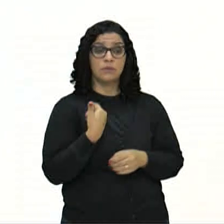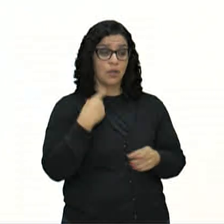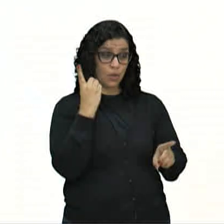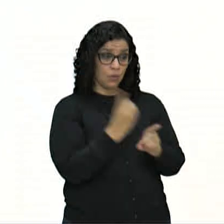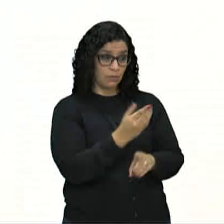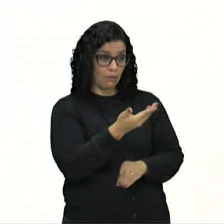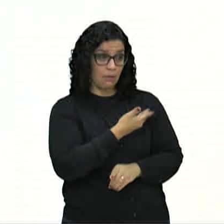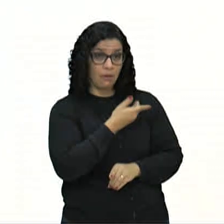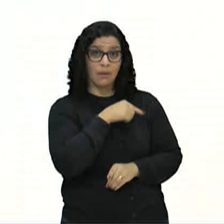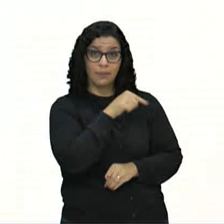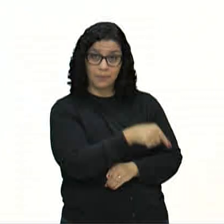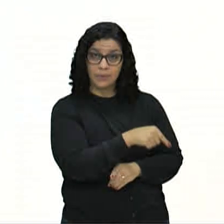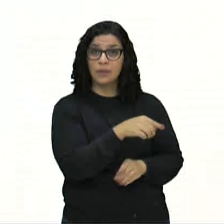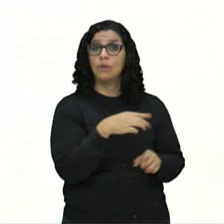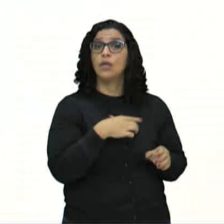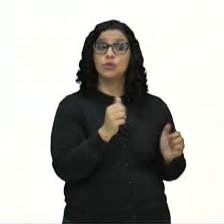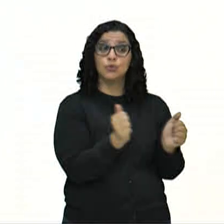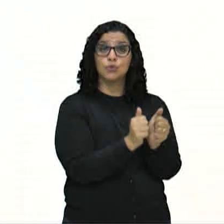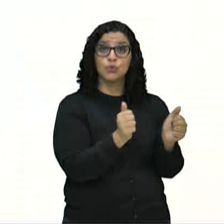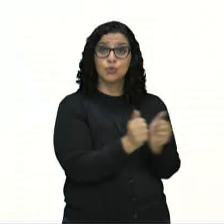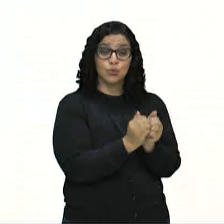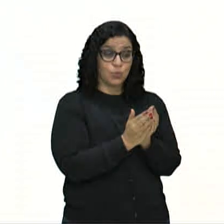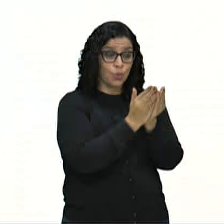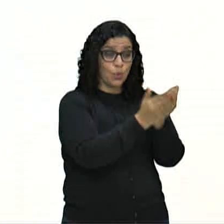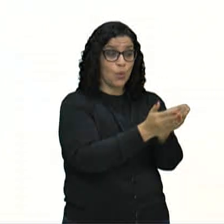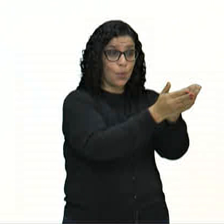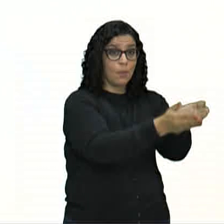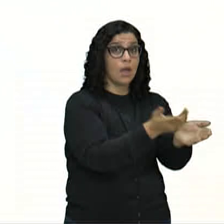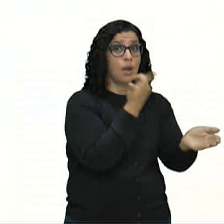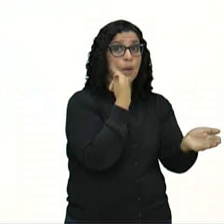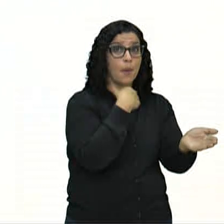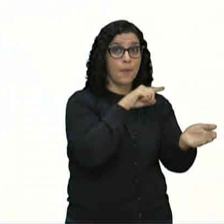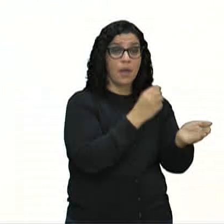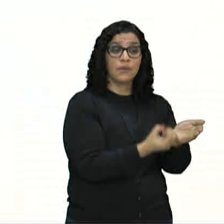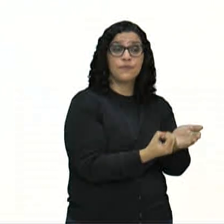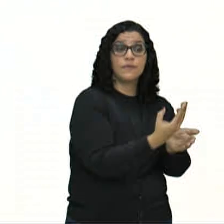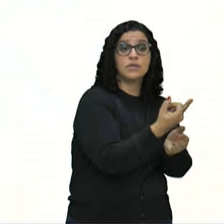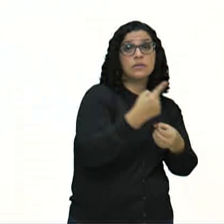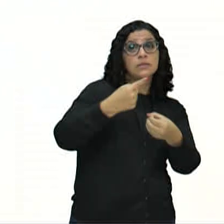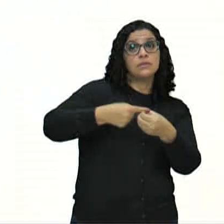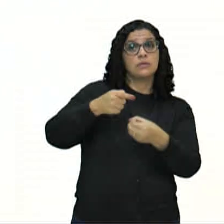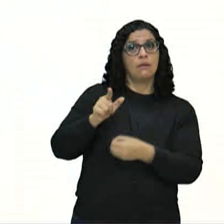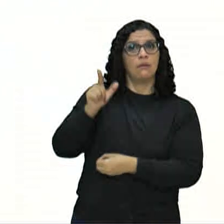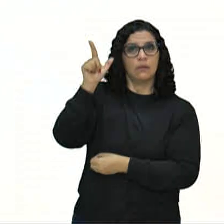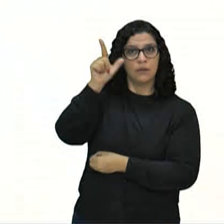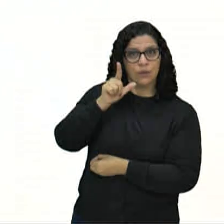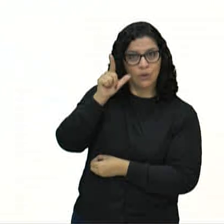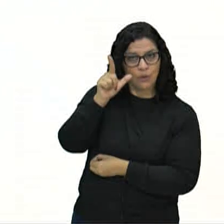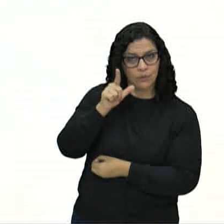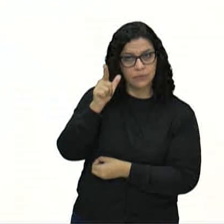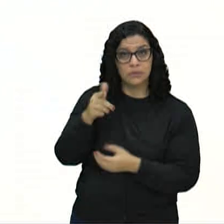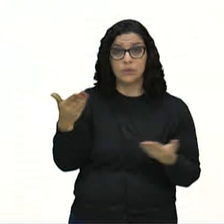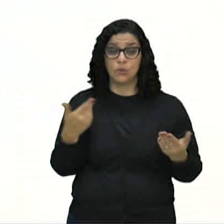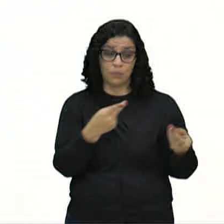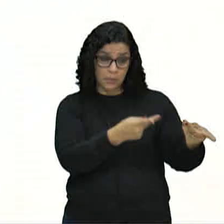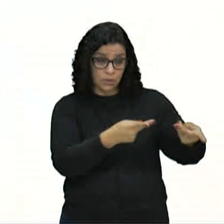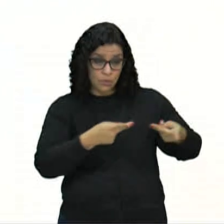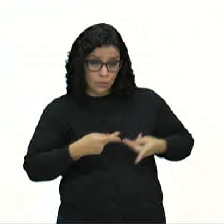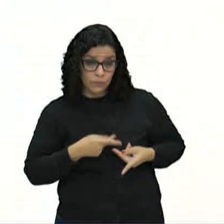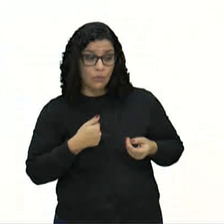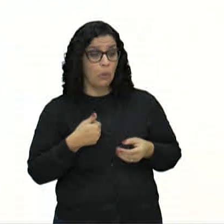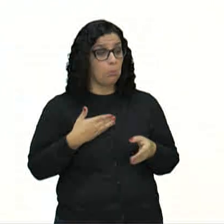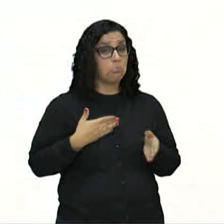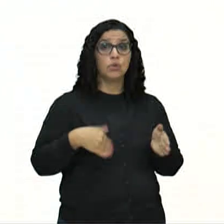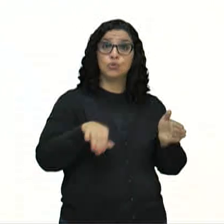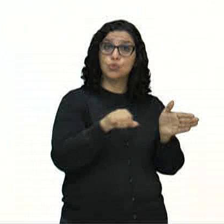um condiscípulo que estava para sair para Londres a bordo de um navio do pai. Convidou-me a